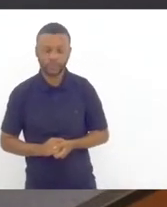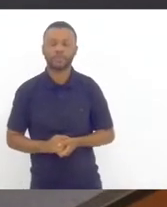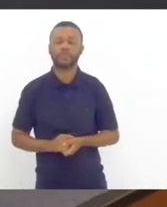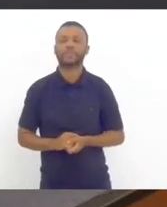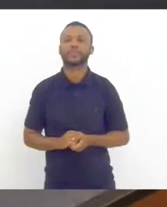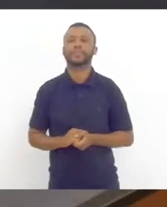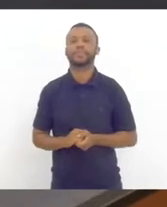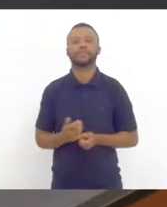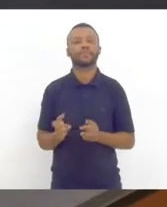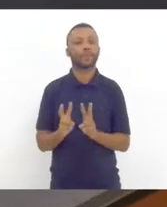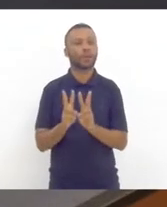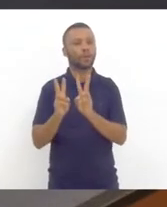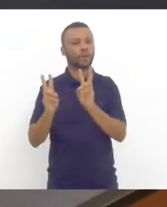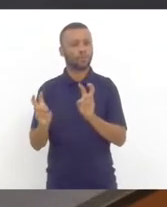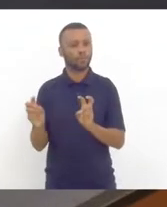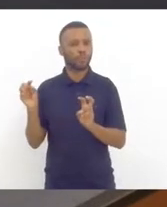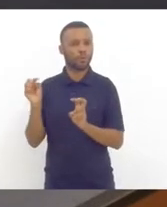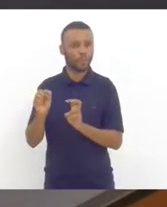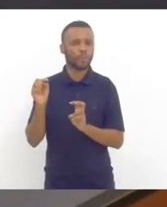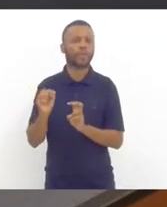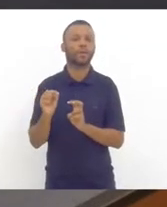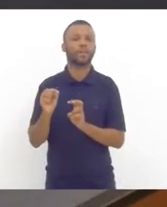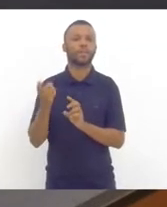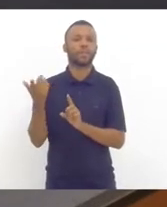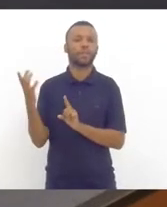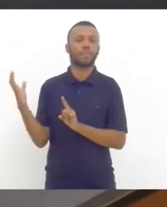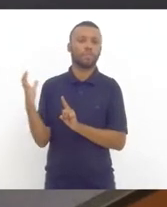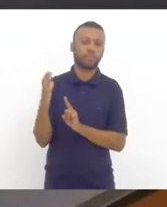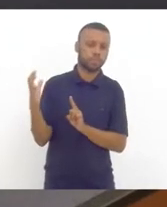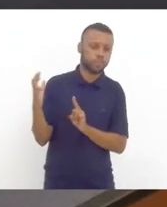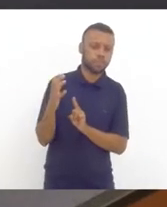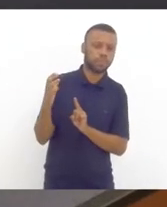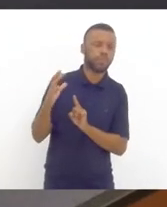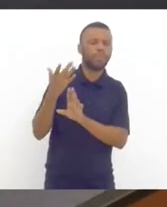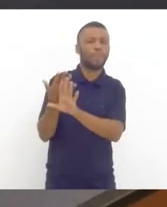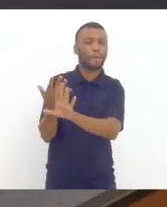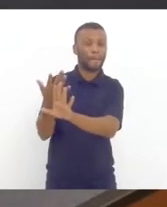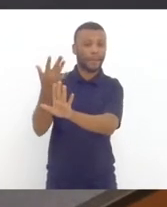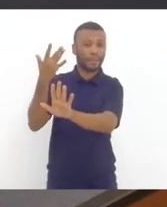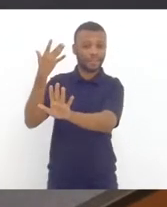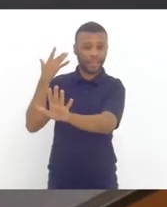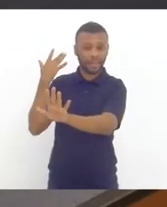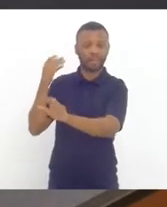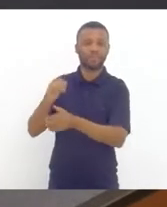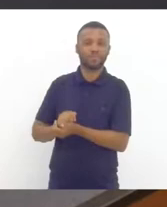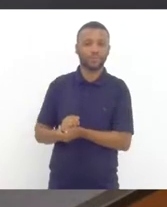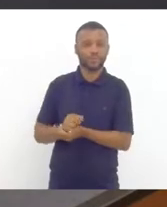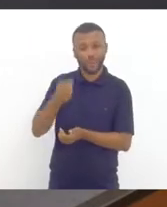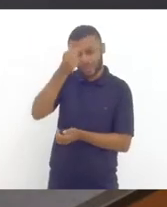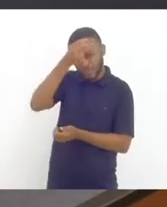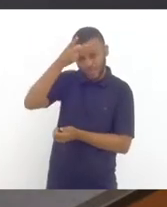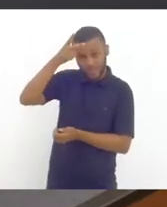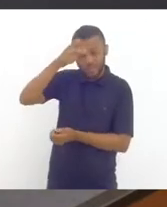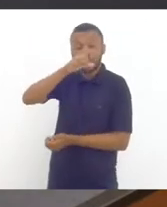em relação aos efeitos pretéritos do município do Rio de